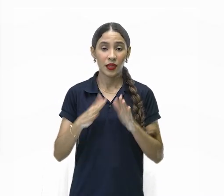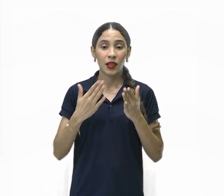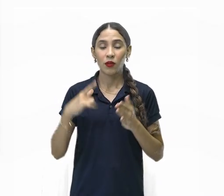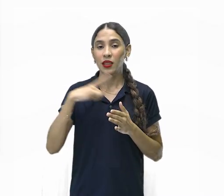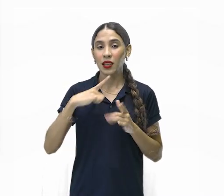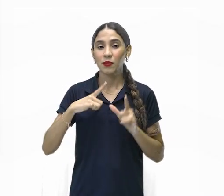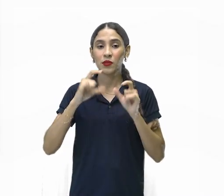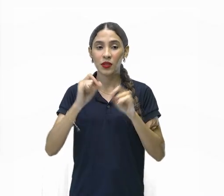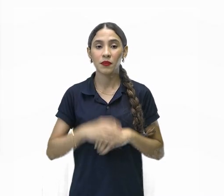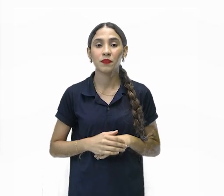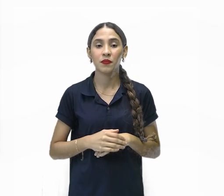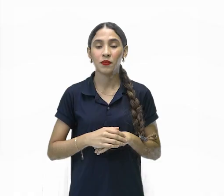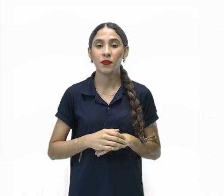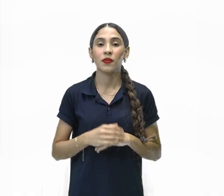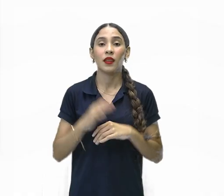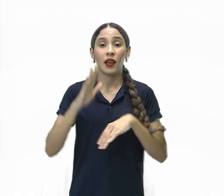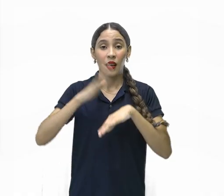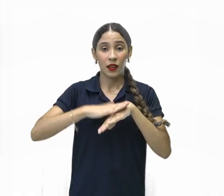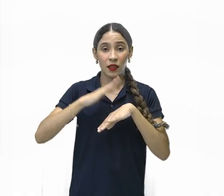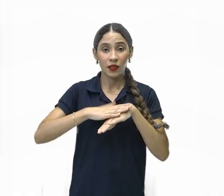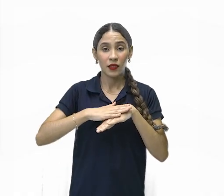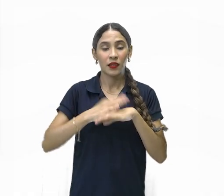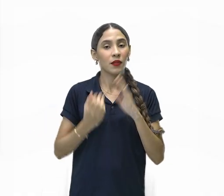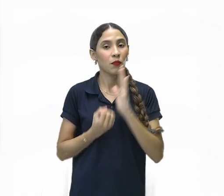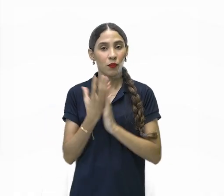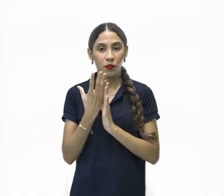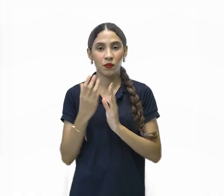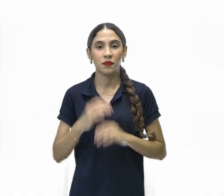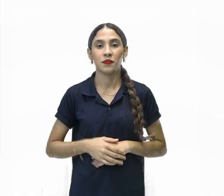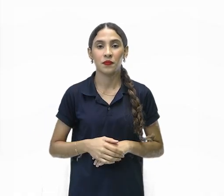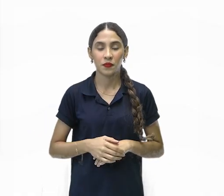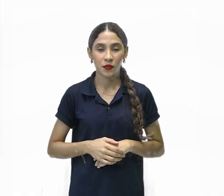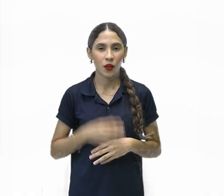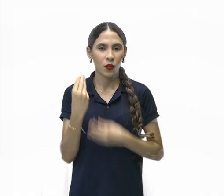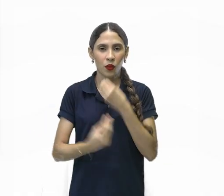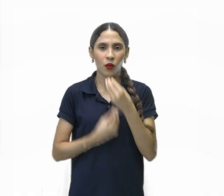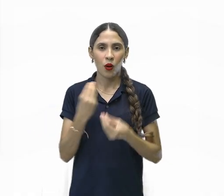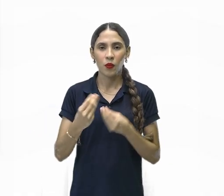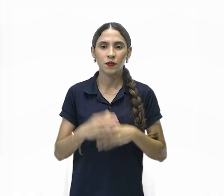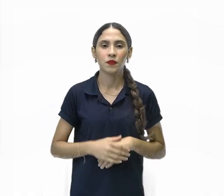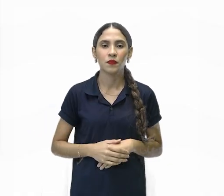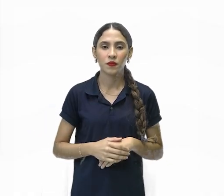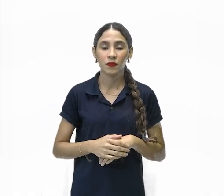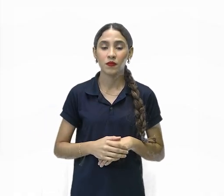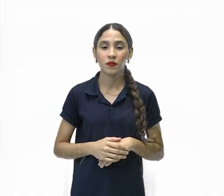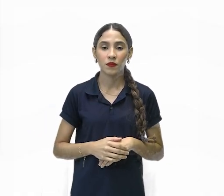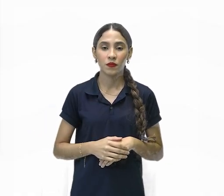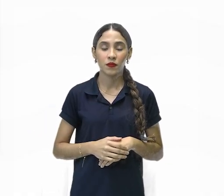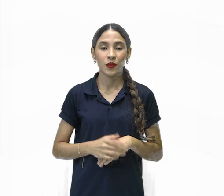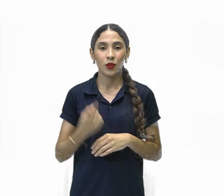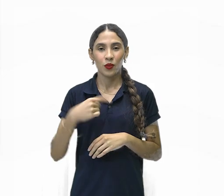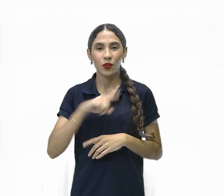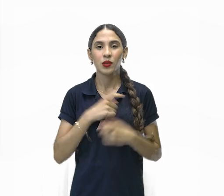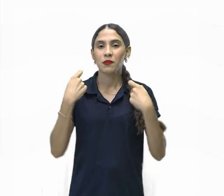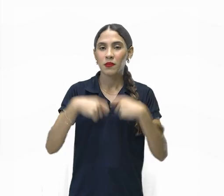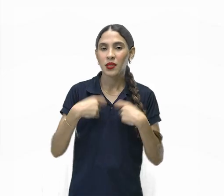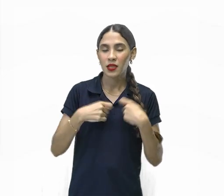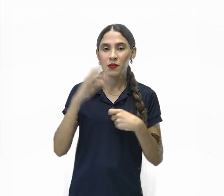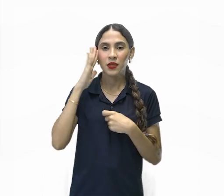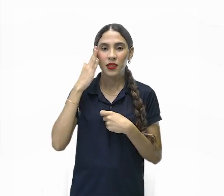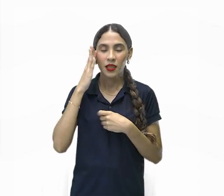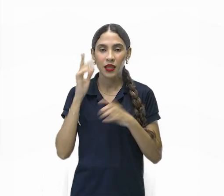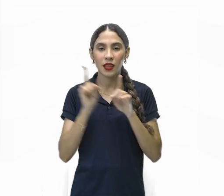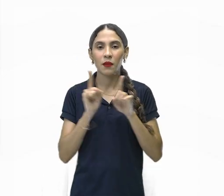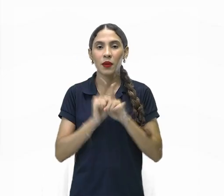Assim, temos a questão autoral. Como? Afinal, precisamos